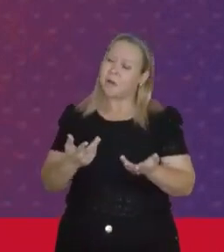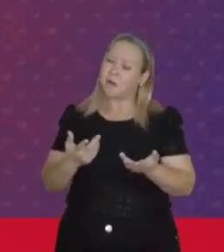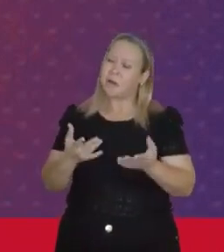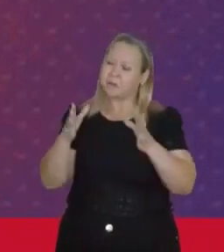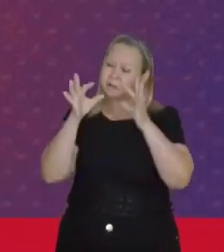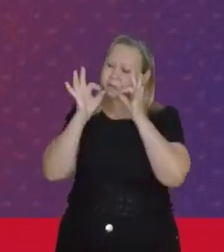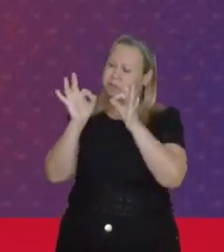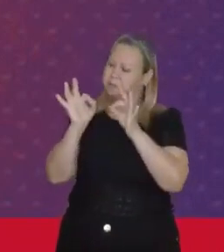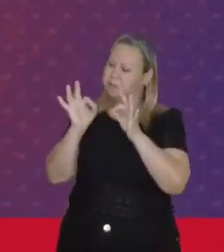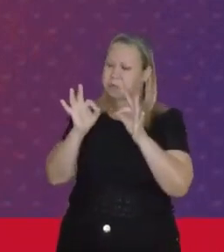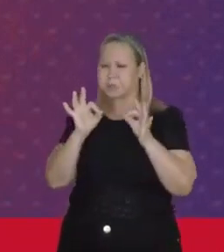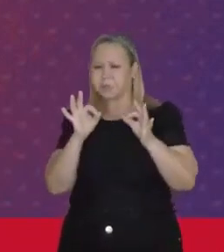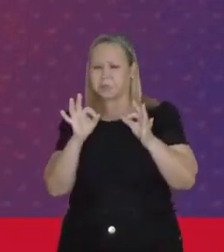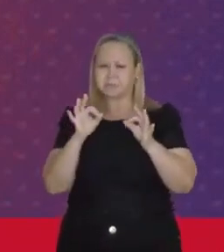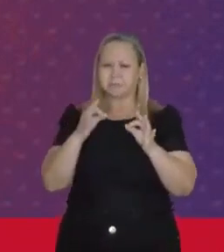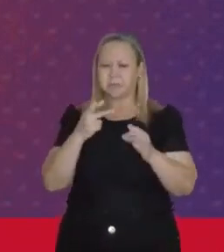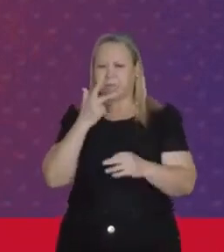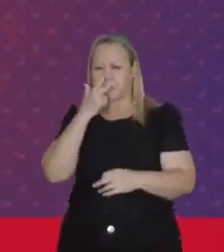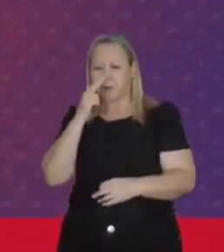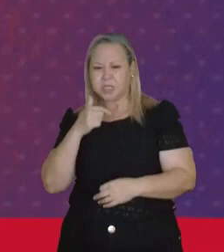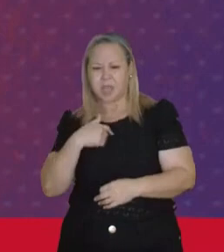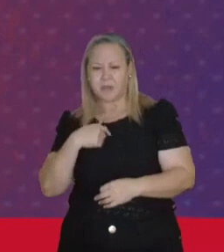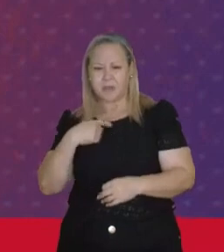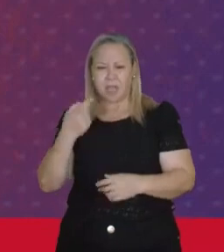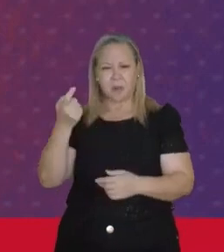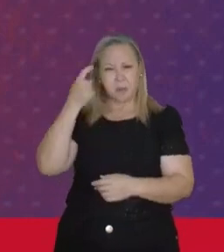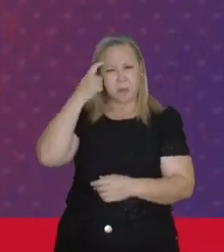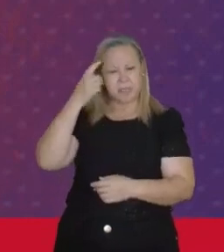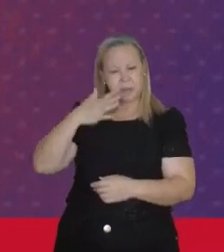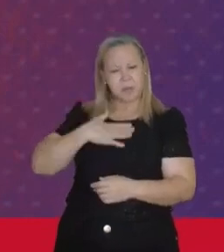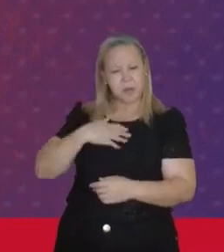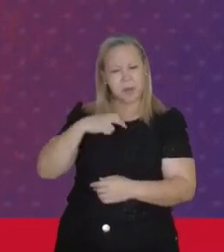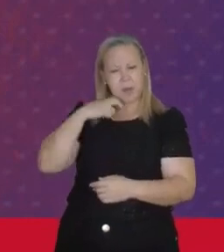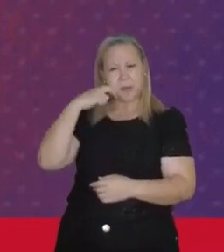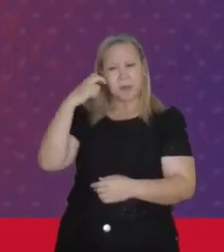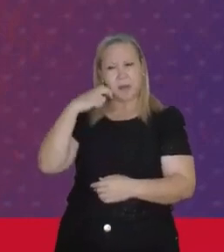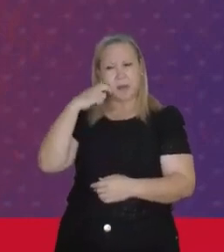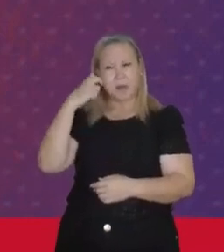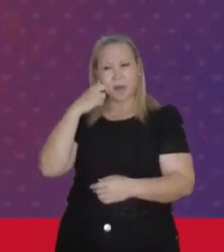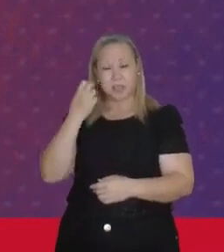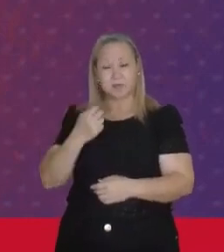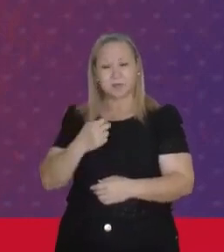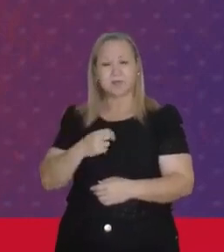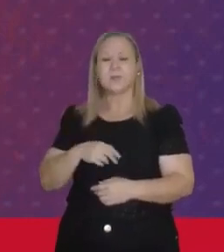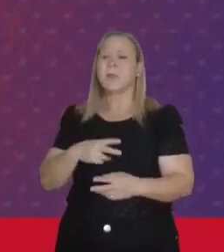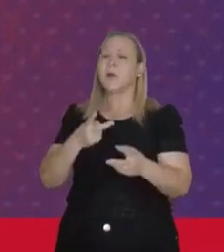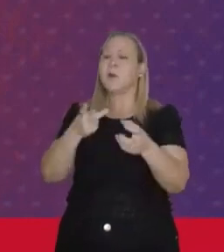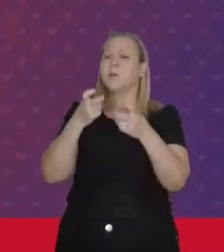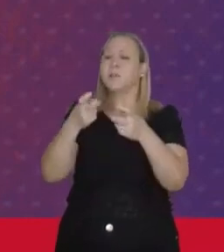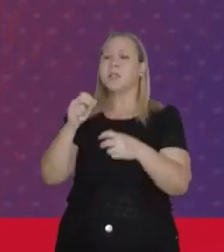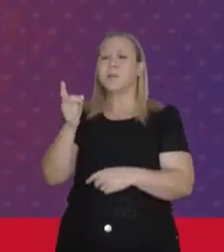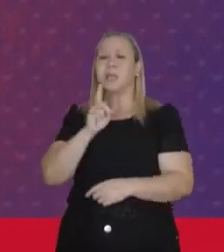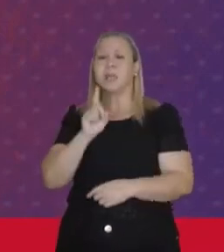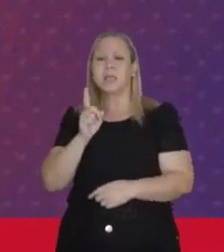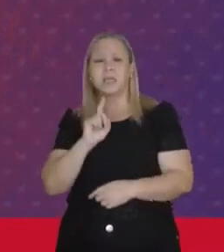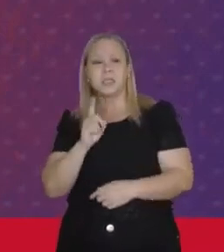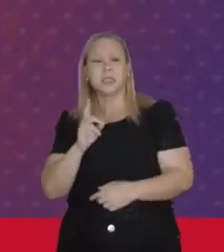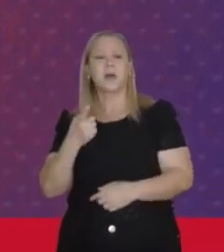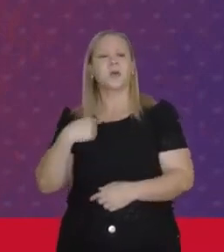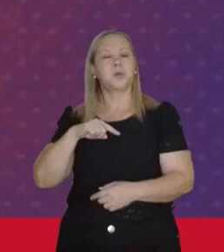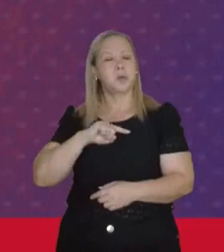e eu achava que isso era uma coisa minha, né, que era timidez. Depois eu vi que não, né, que de fato nós mulheres